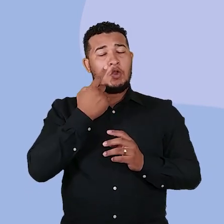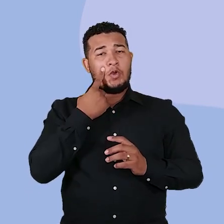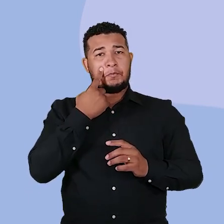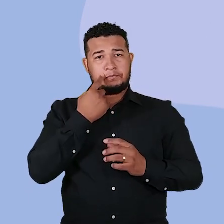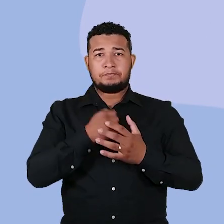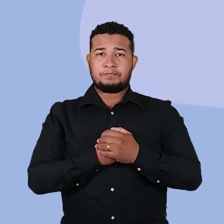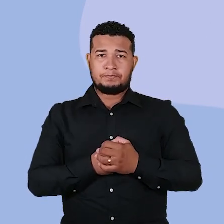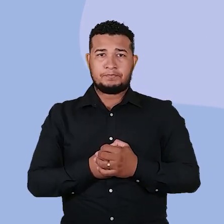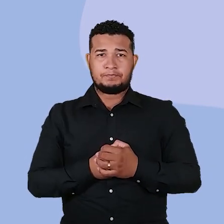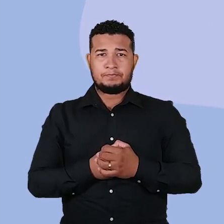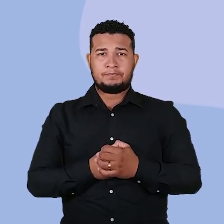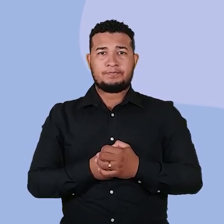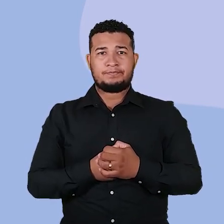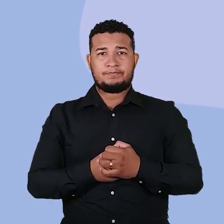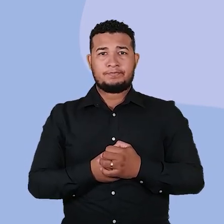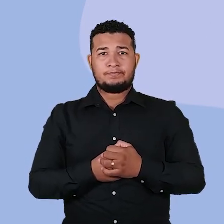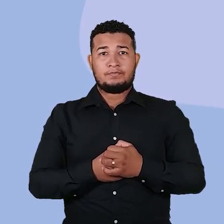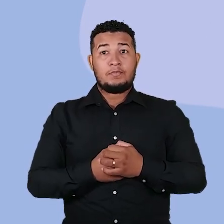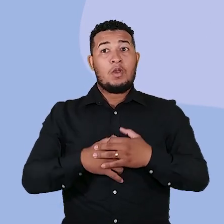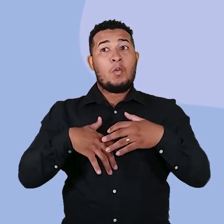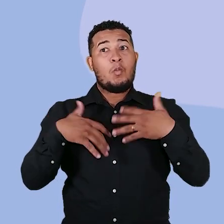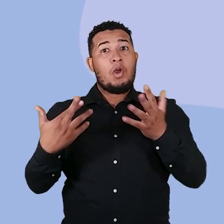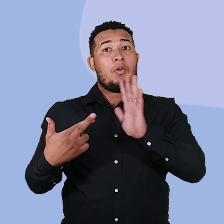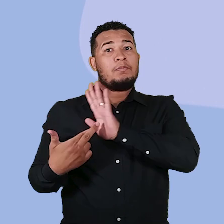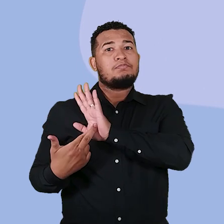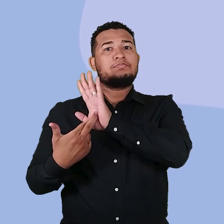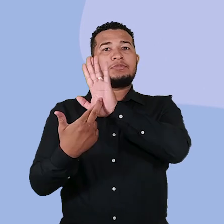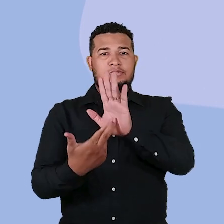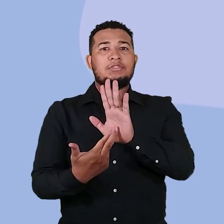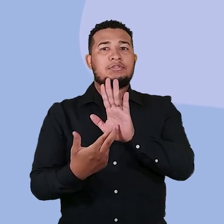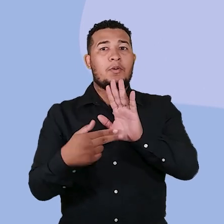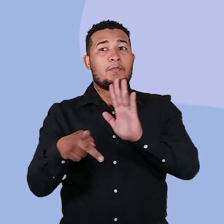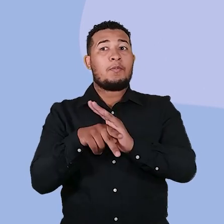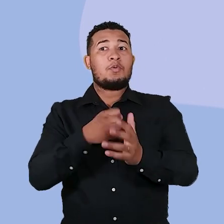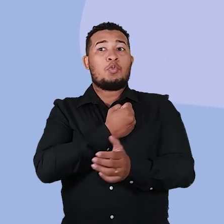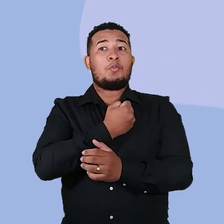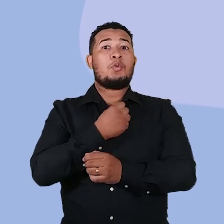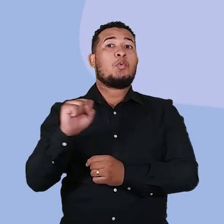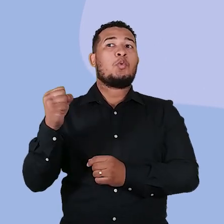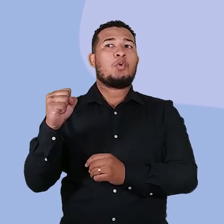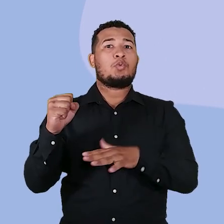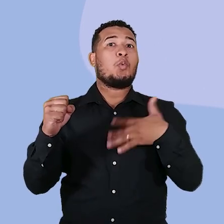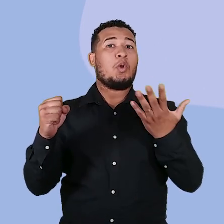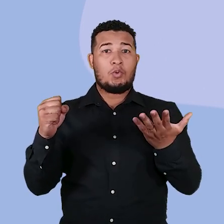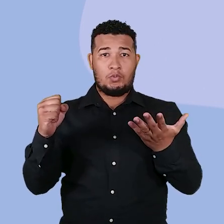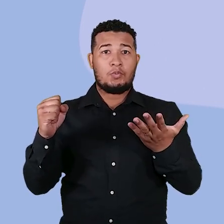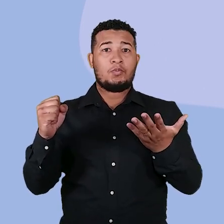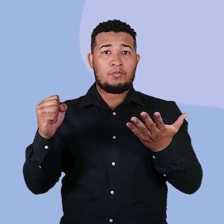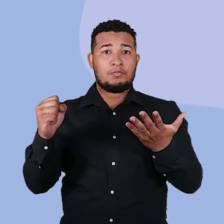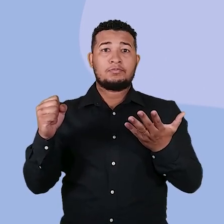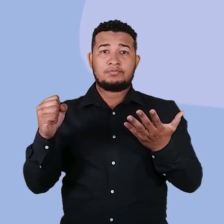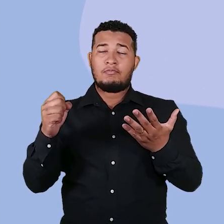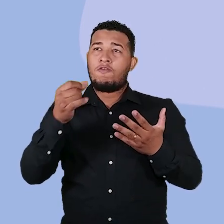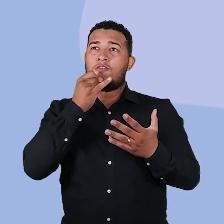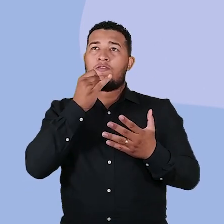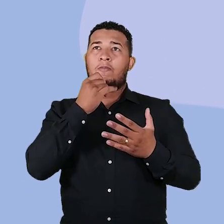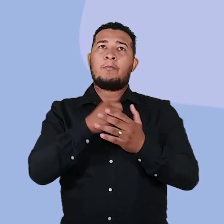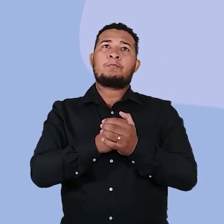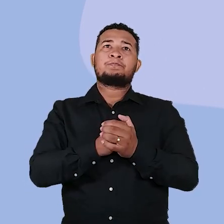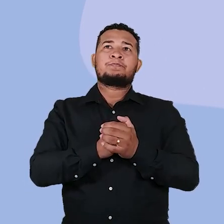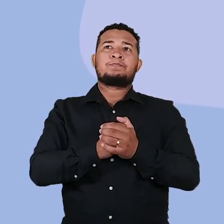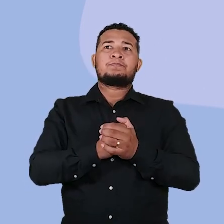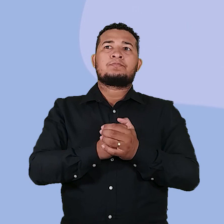ó vamos ver aqui o seguinte qual a representação e saiu número 8 lugar hein